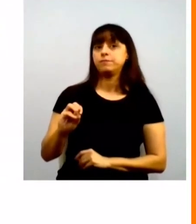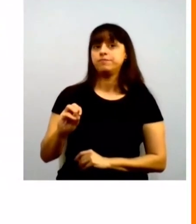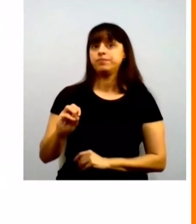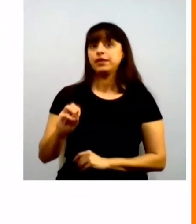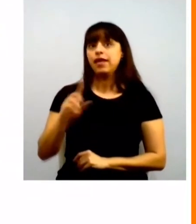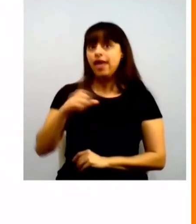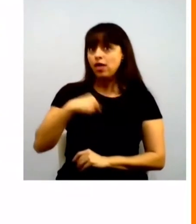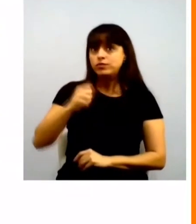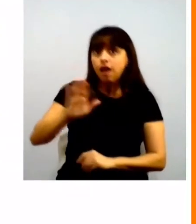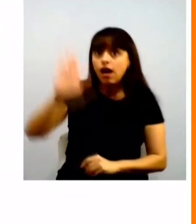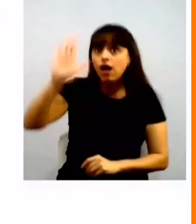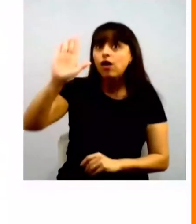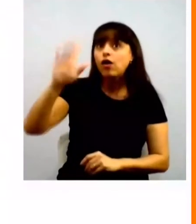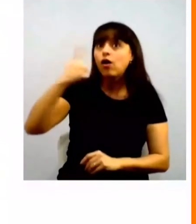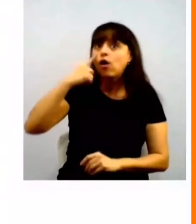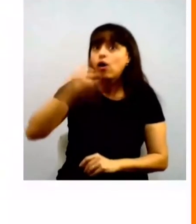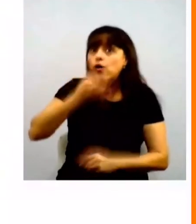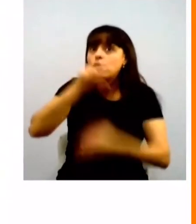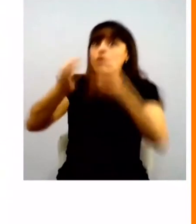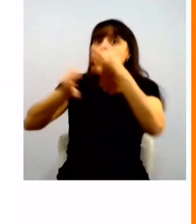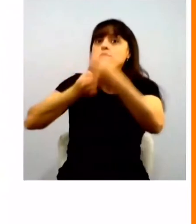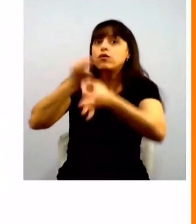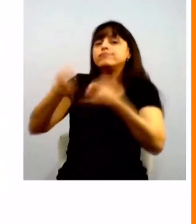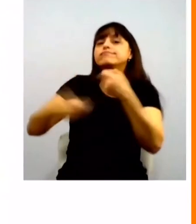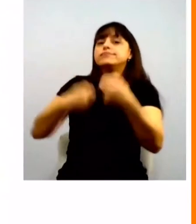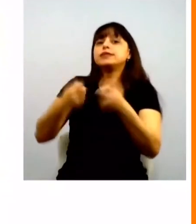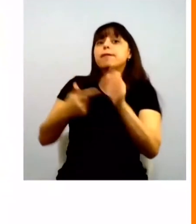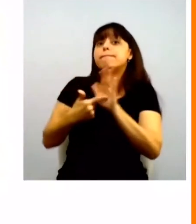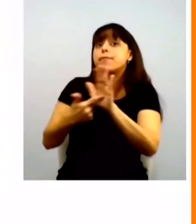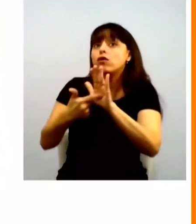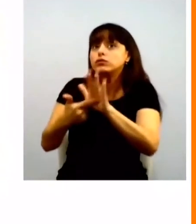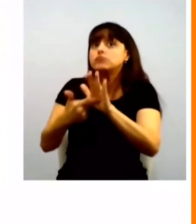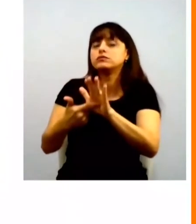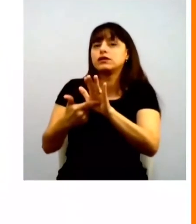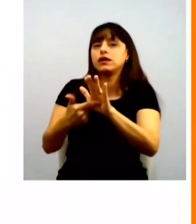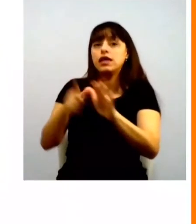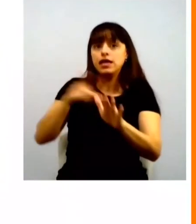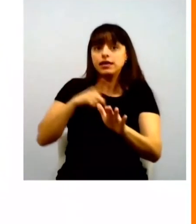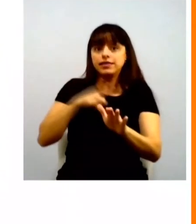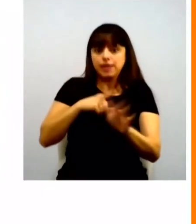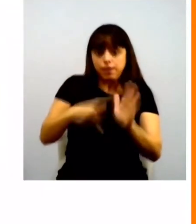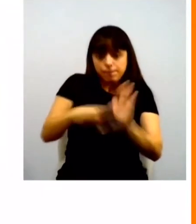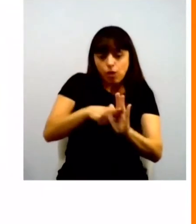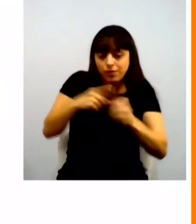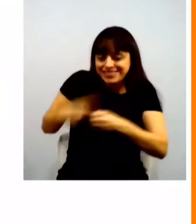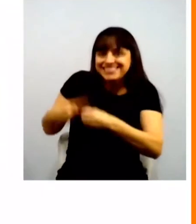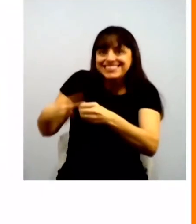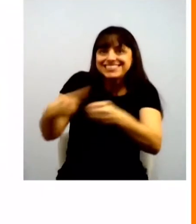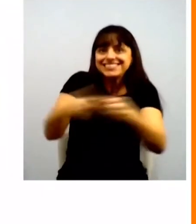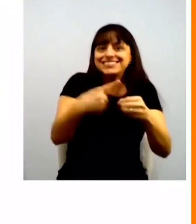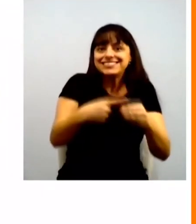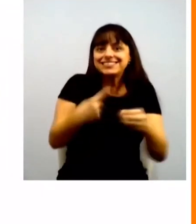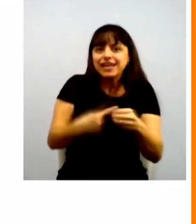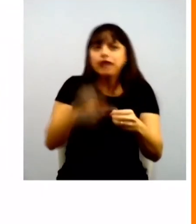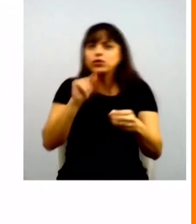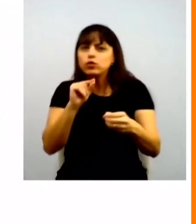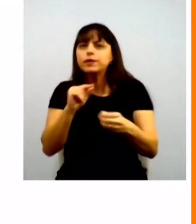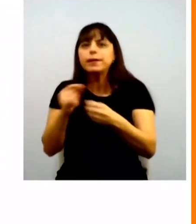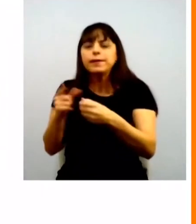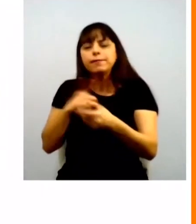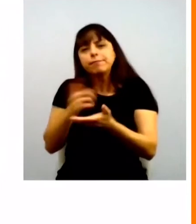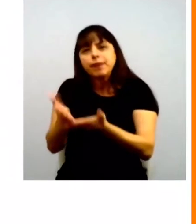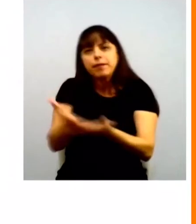Eu vejo alguns presupostos de algumas cidades que já definem cada presuposto em clave da Agenda, dos